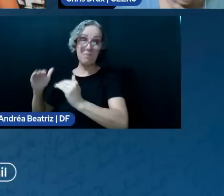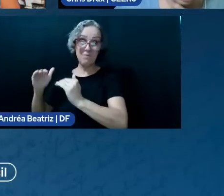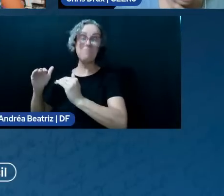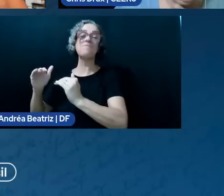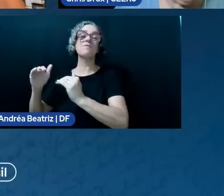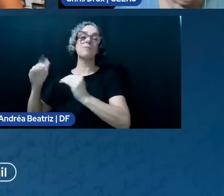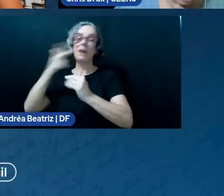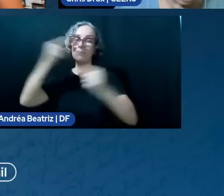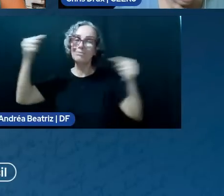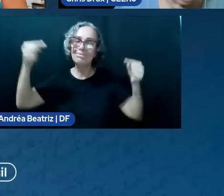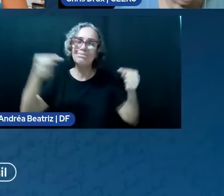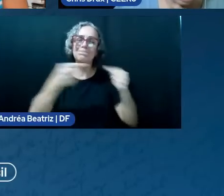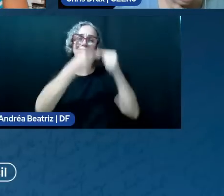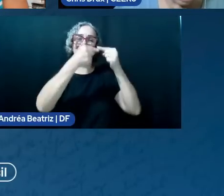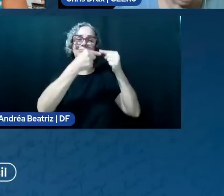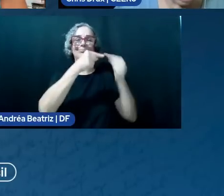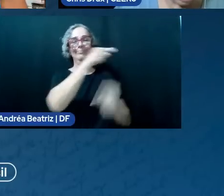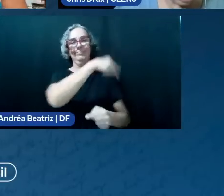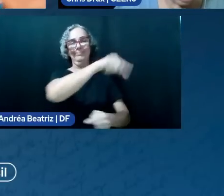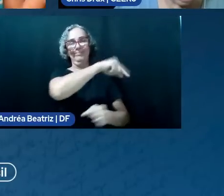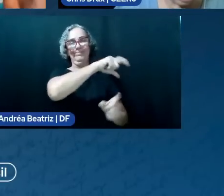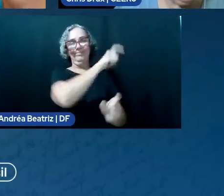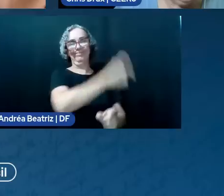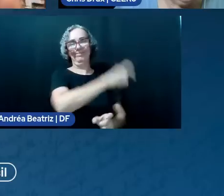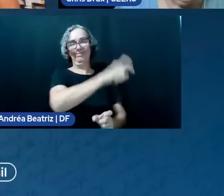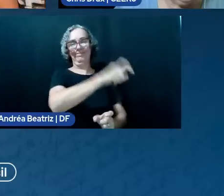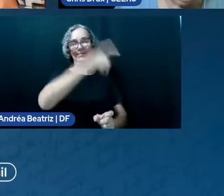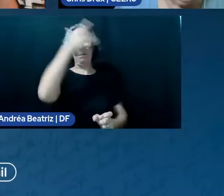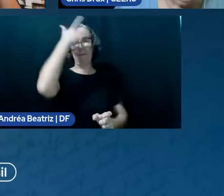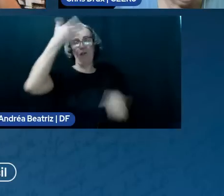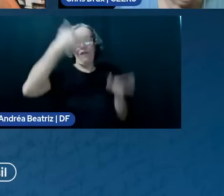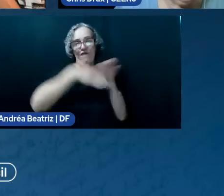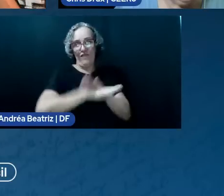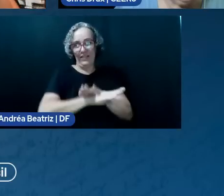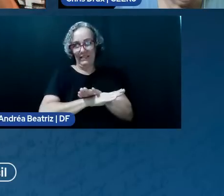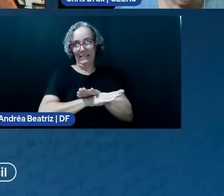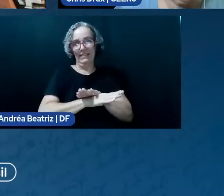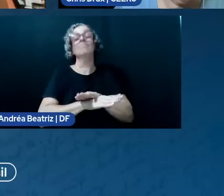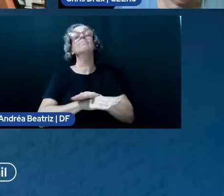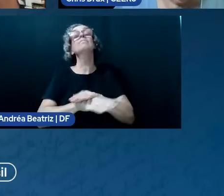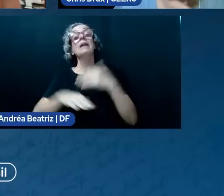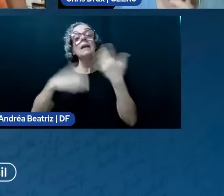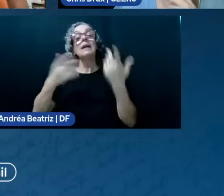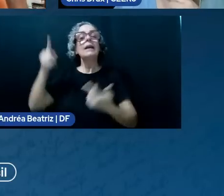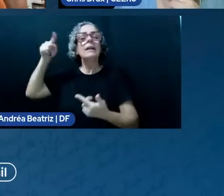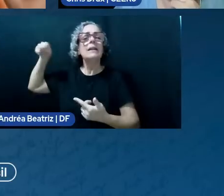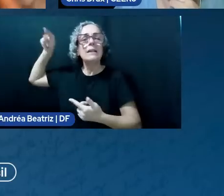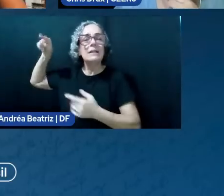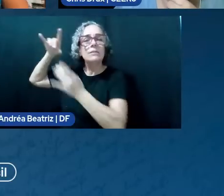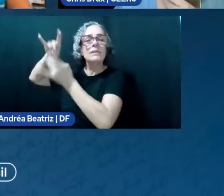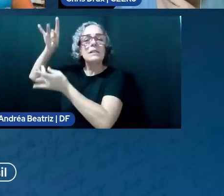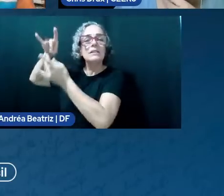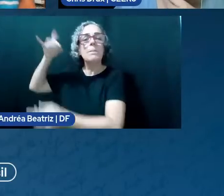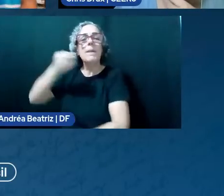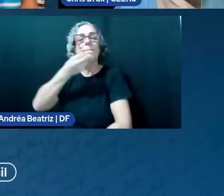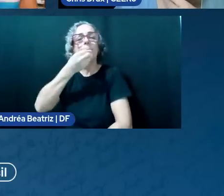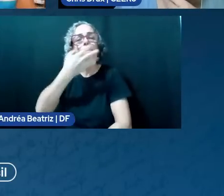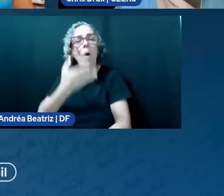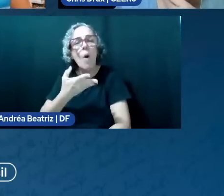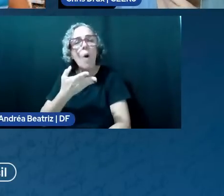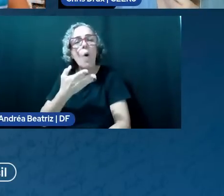viciosos. E os bons espíritos, com quem que eles simpatizam? E a gente tem que pensar em simpatia